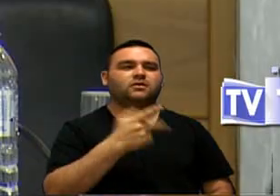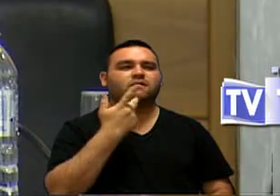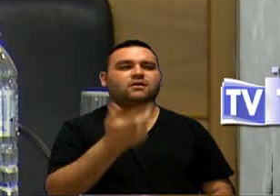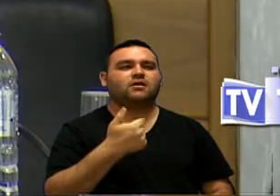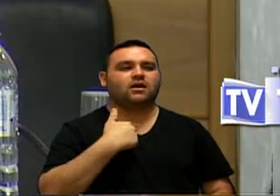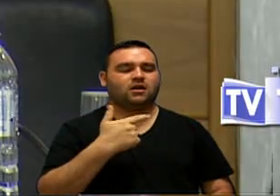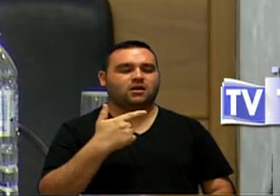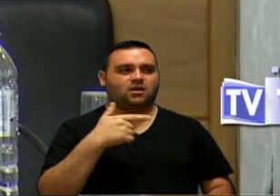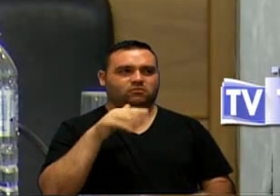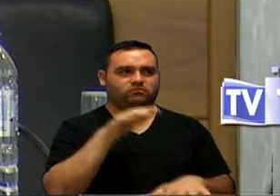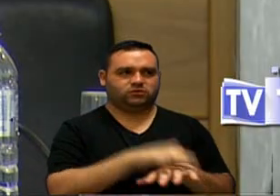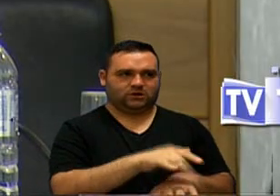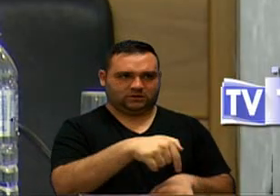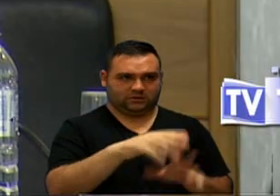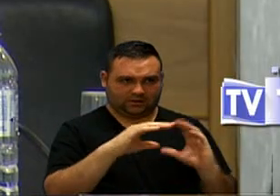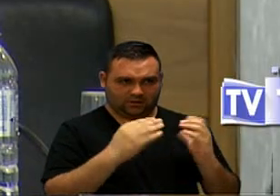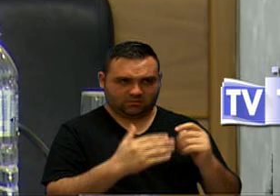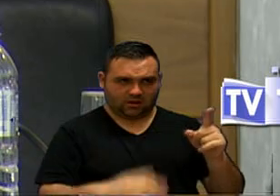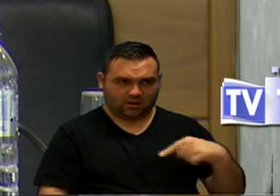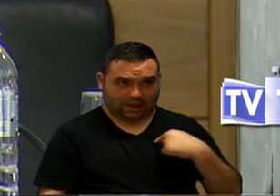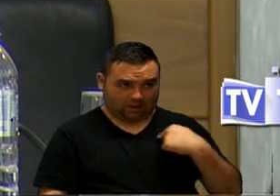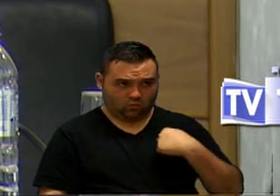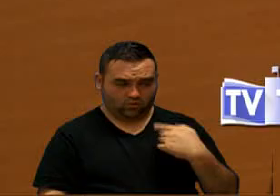que eu desrespeitei essa casa?